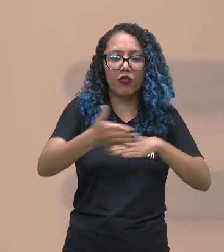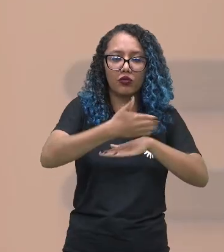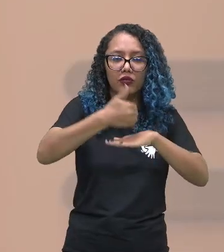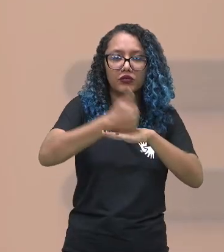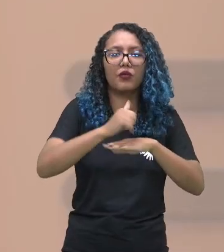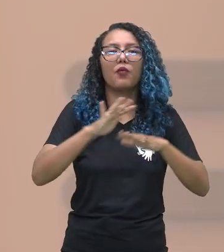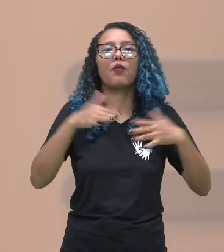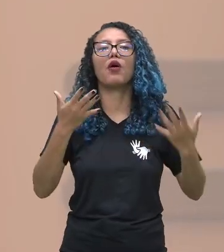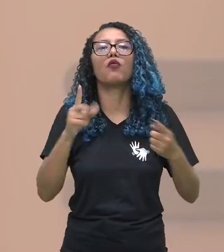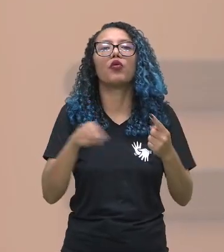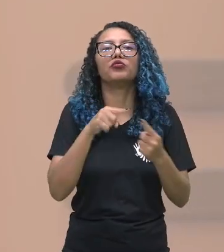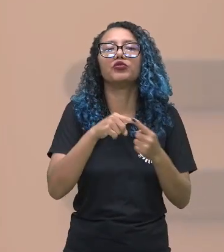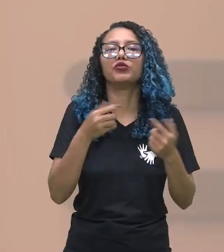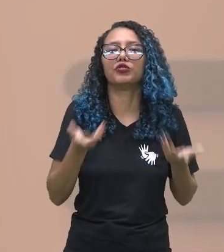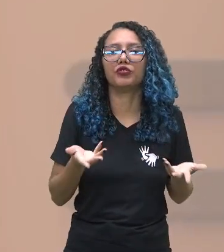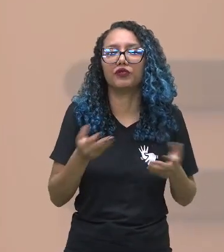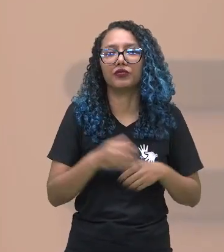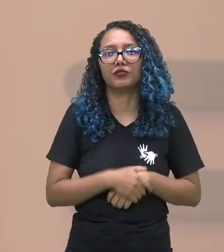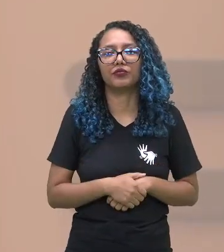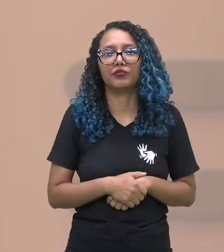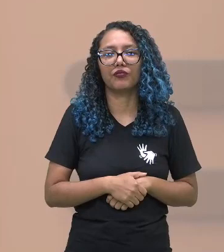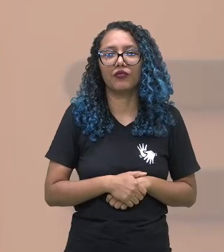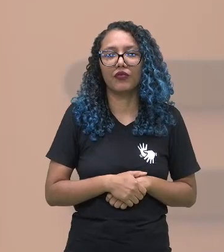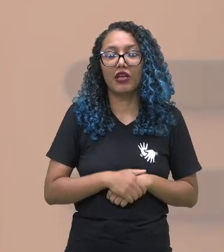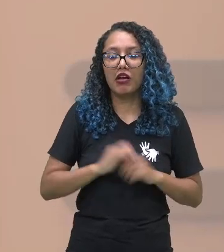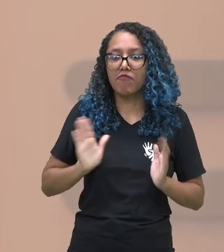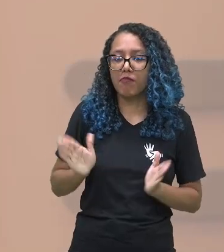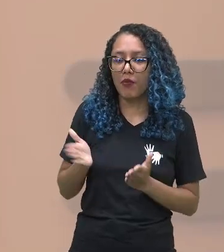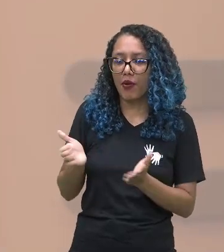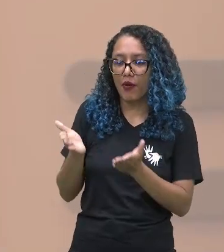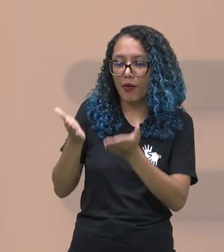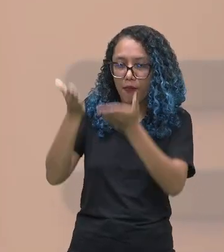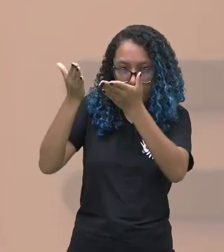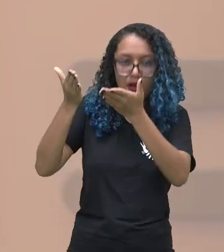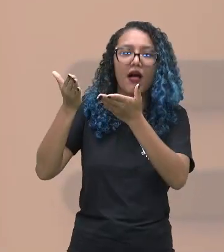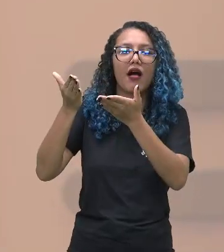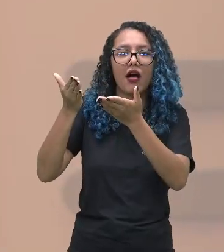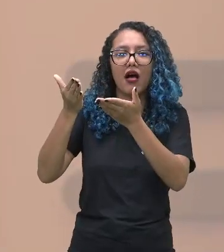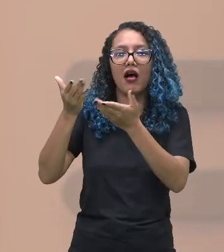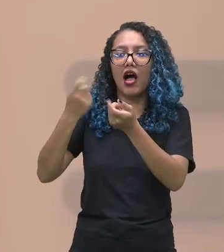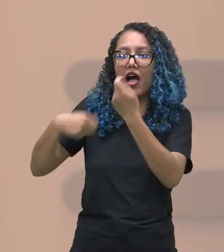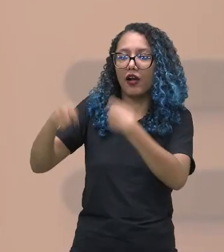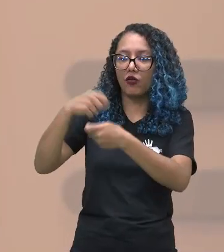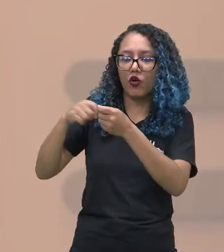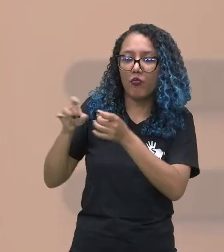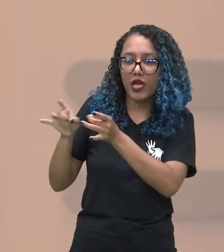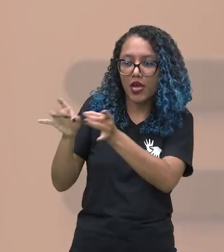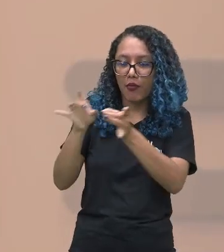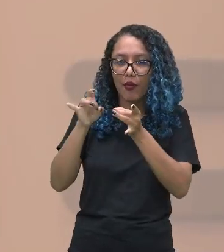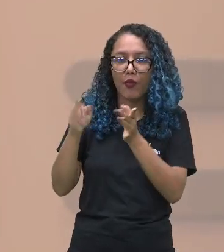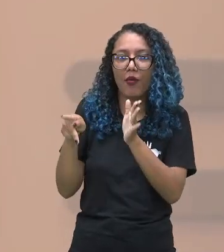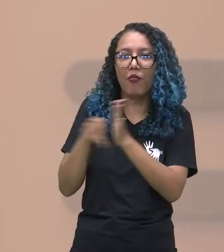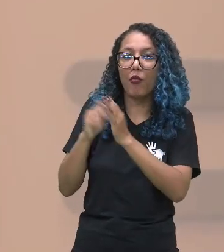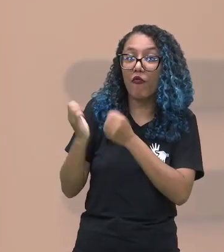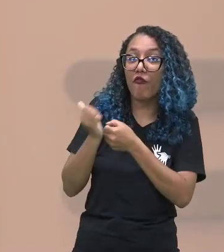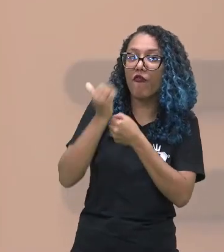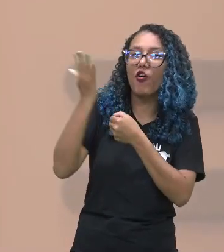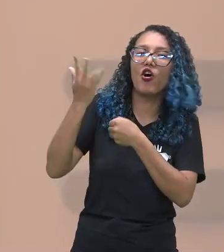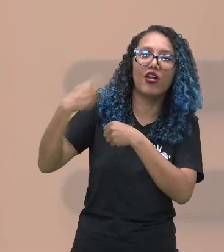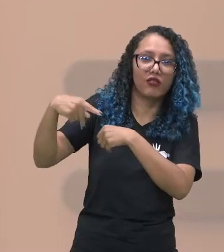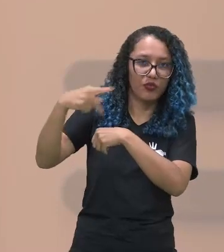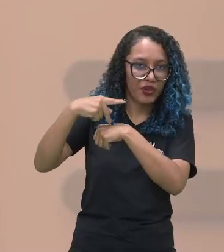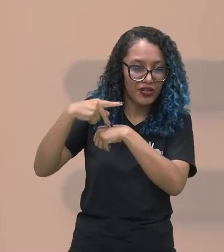para satisfazer o mercado externo. Nós, aqui, enquanto colônia, enquanto